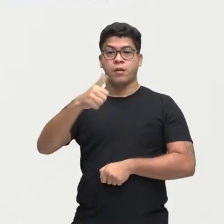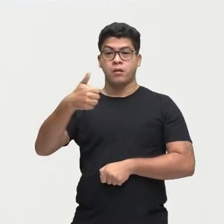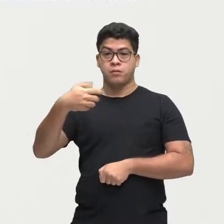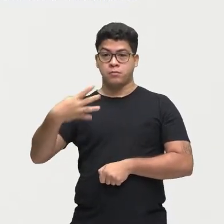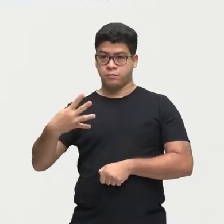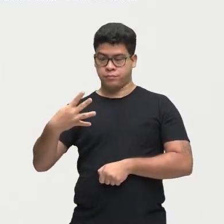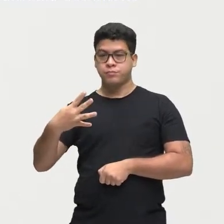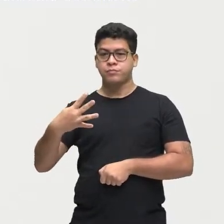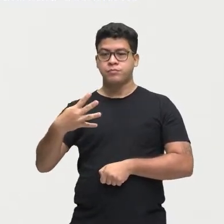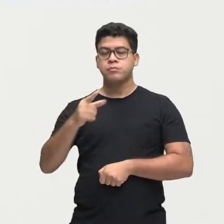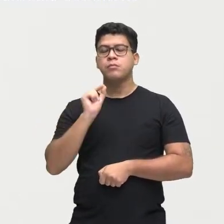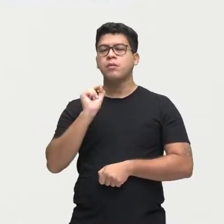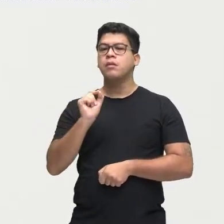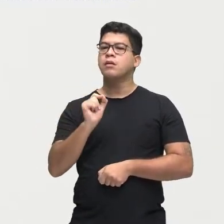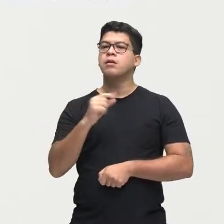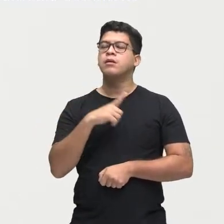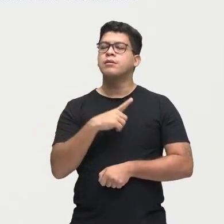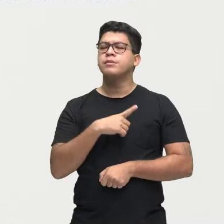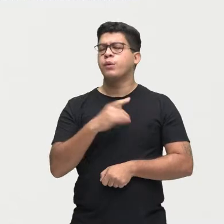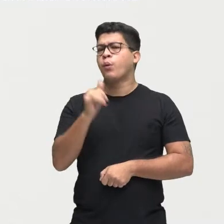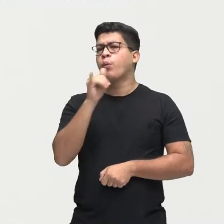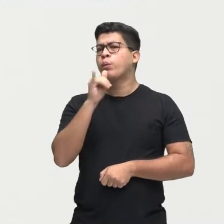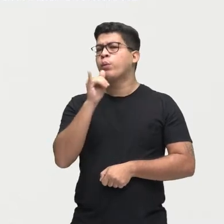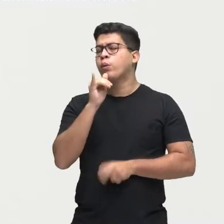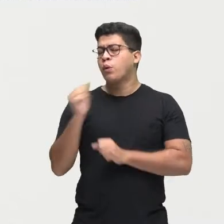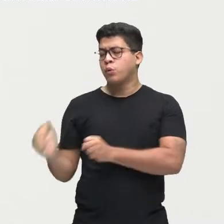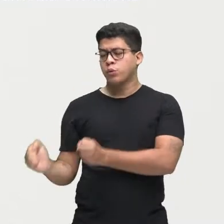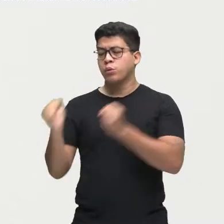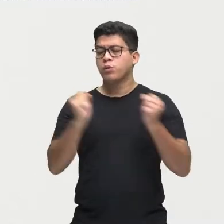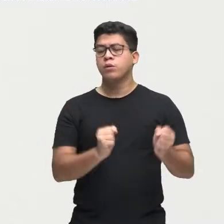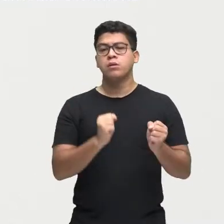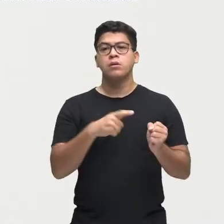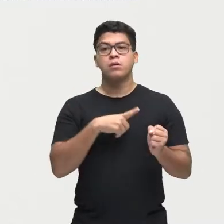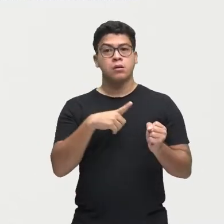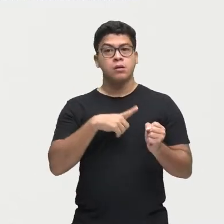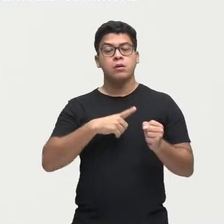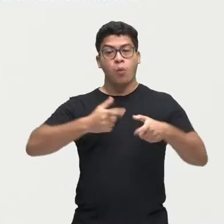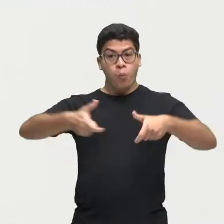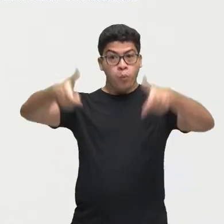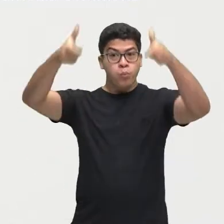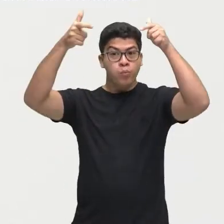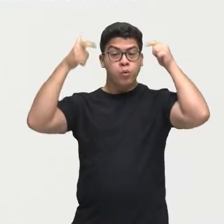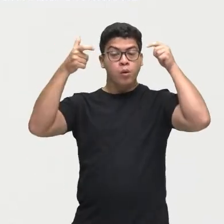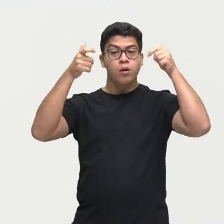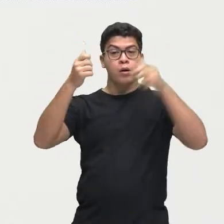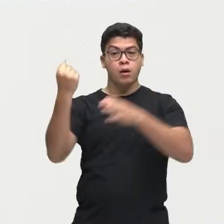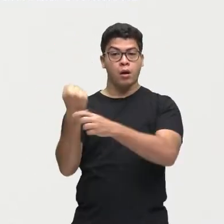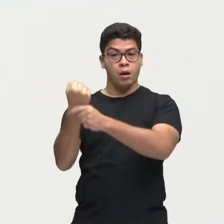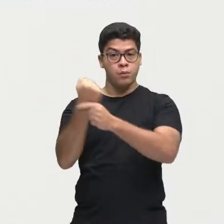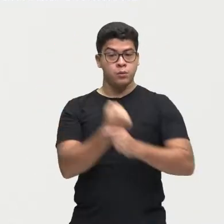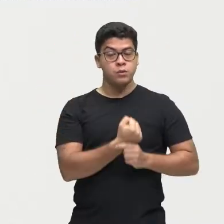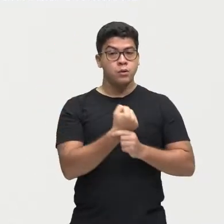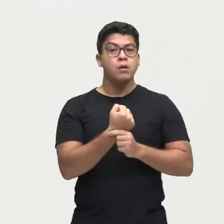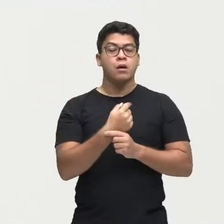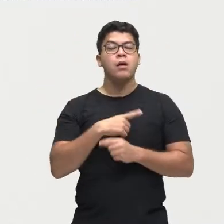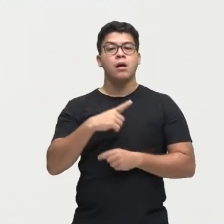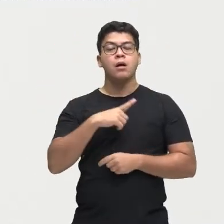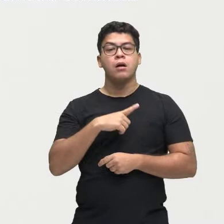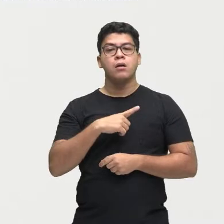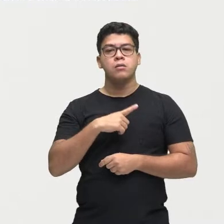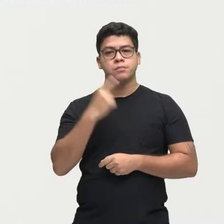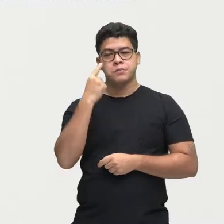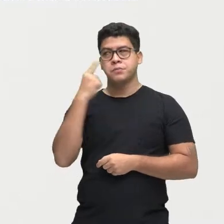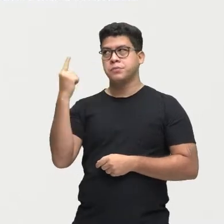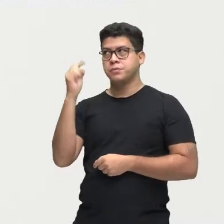nós falamos aí de um exemplo de poder de rei absolutista, nós temos aí a figura